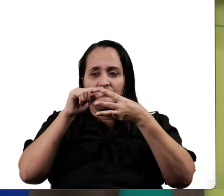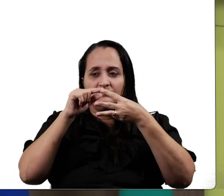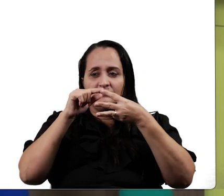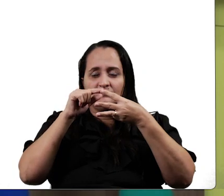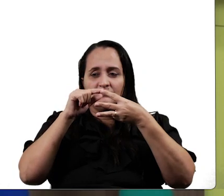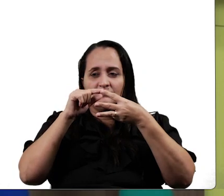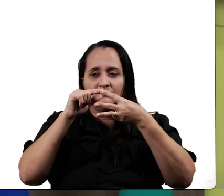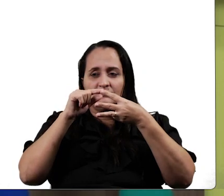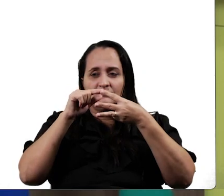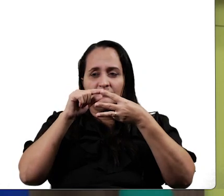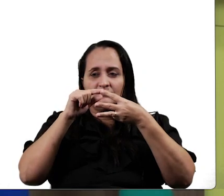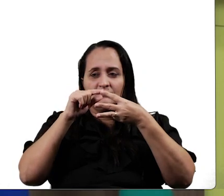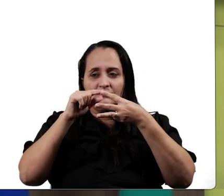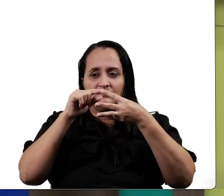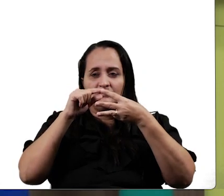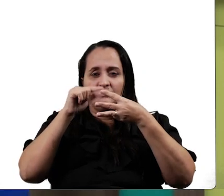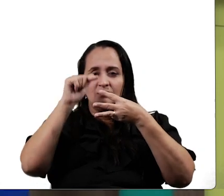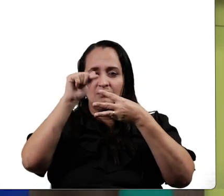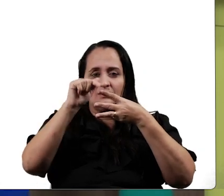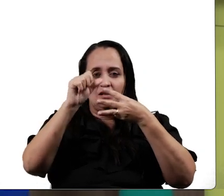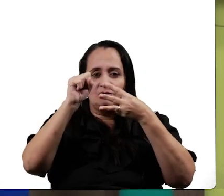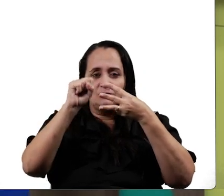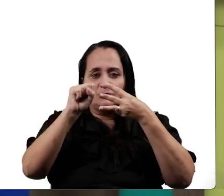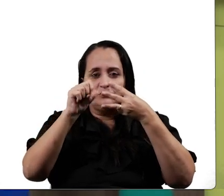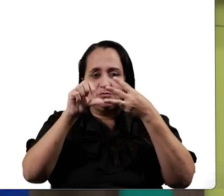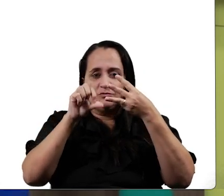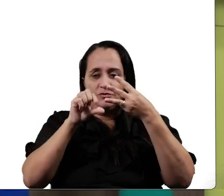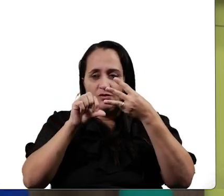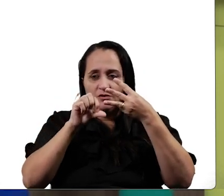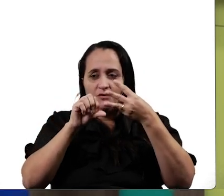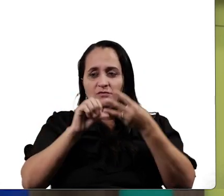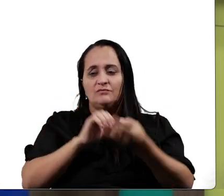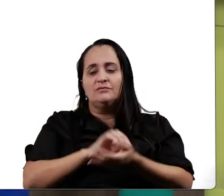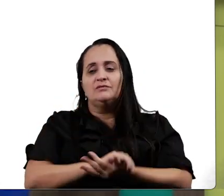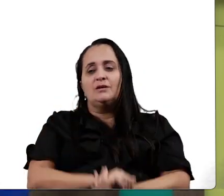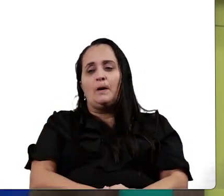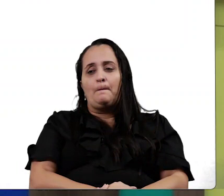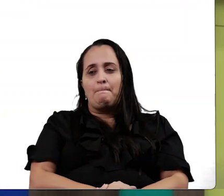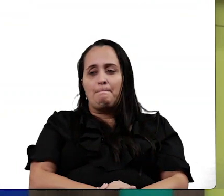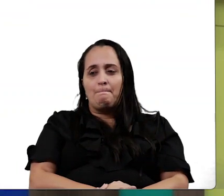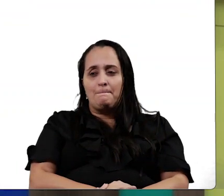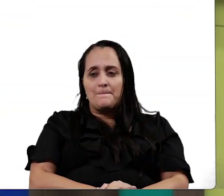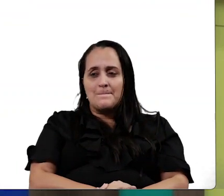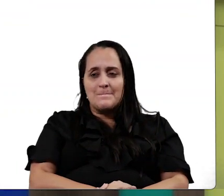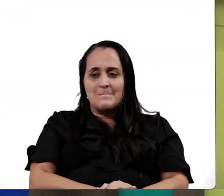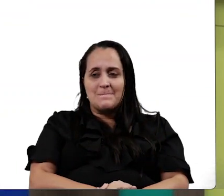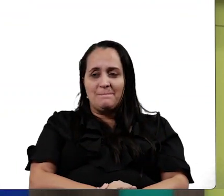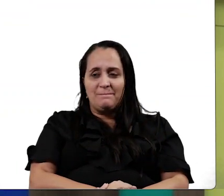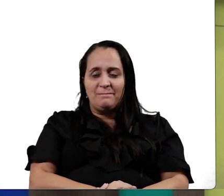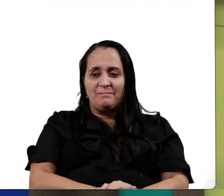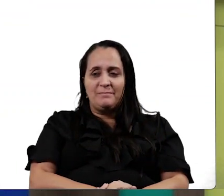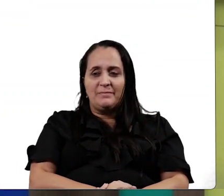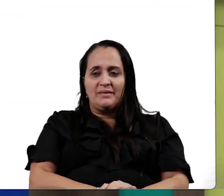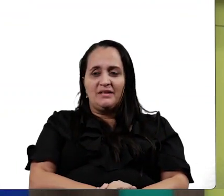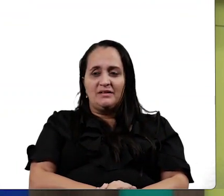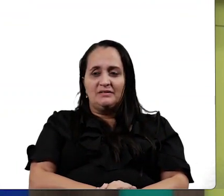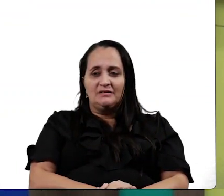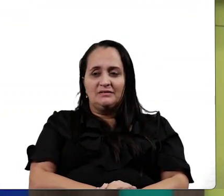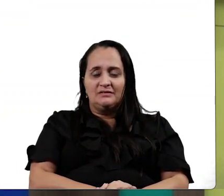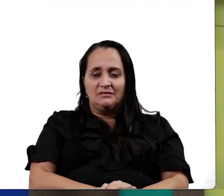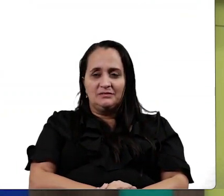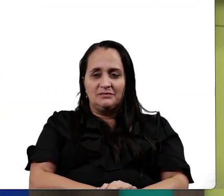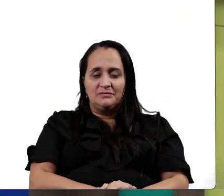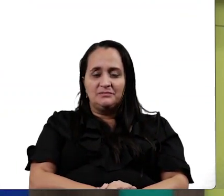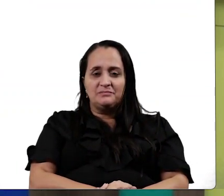4 3 + 3 6 7 8 então aqui deu nove pontos